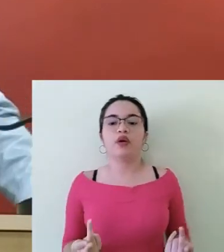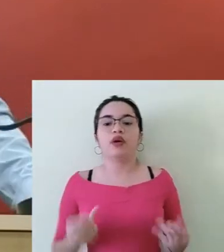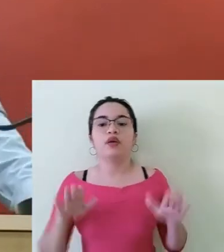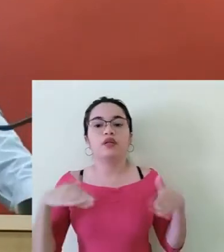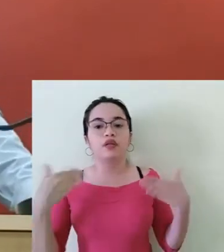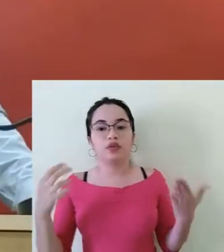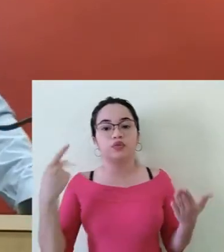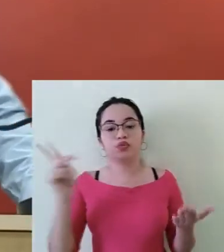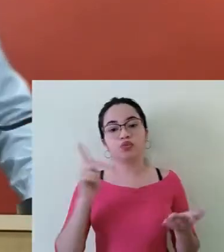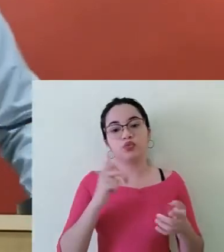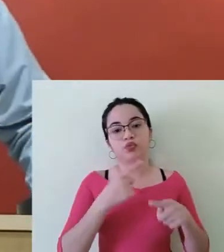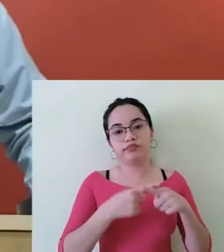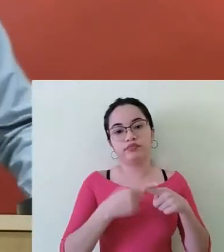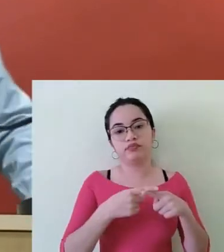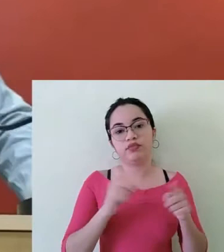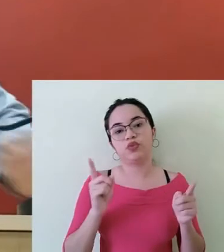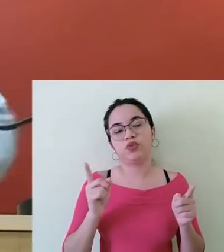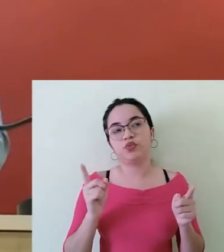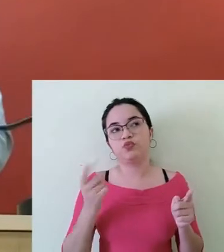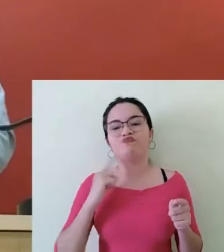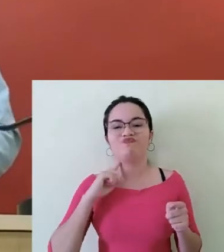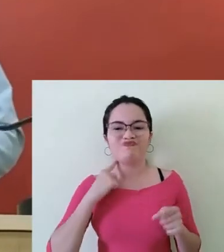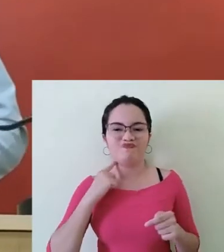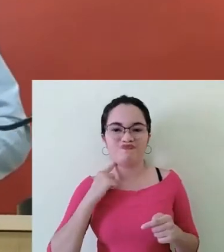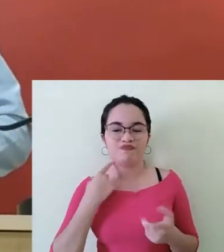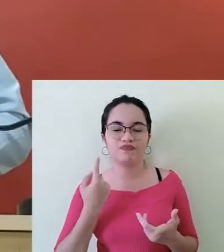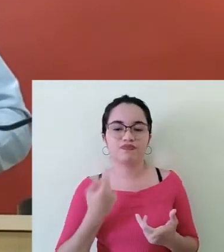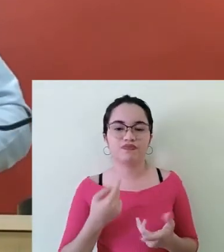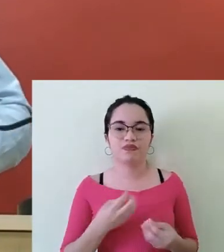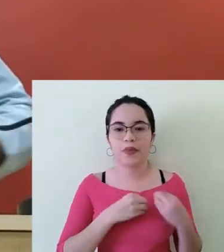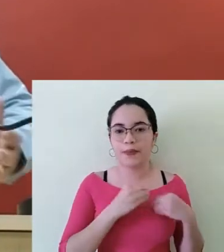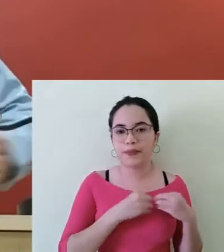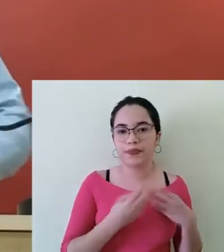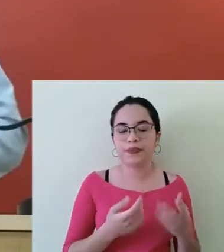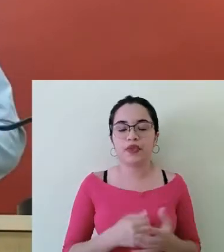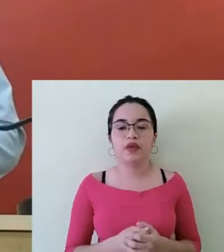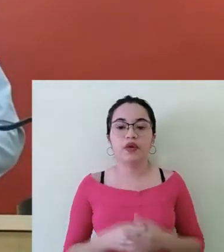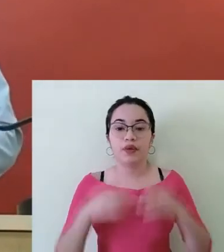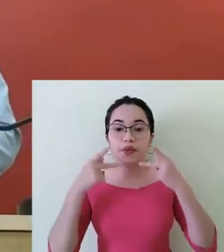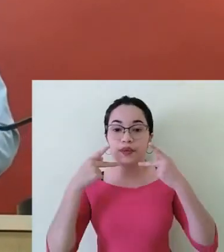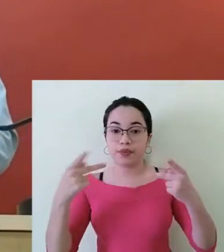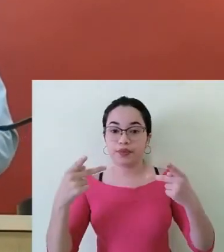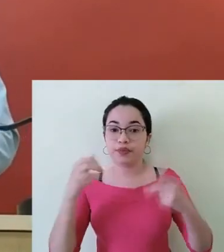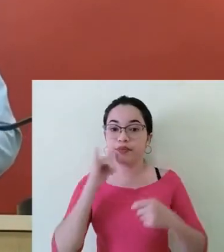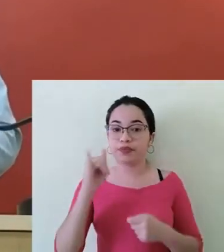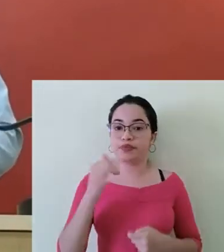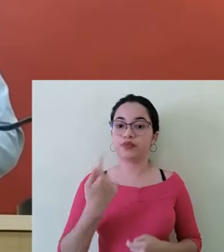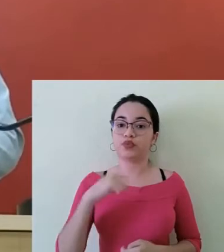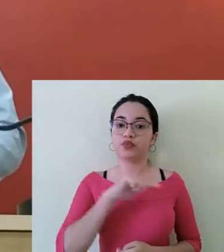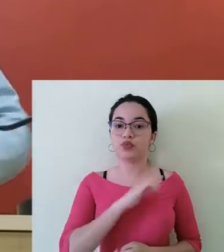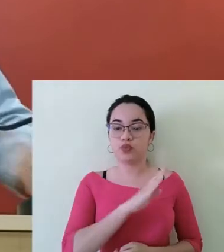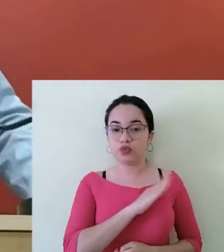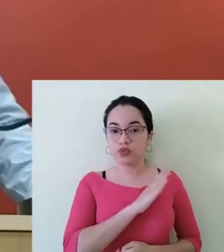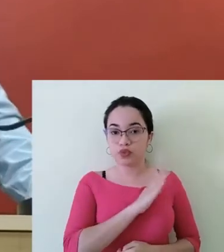portanto, os seus motivos são impuros. E o profeta chega a dizer que o